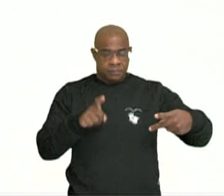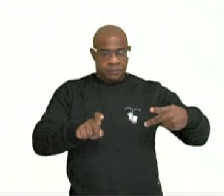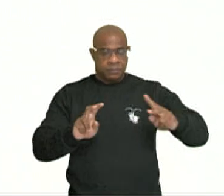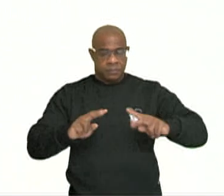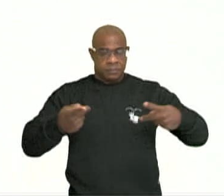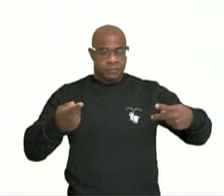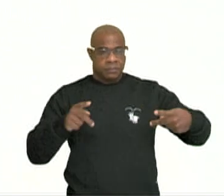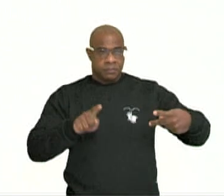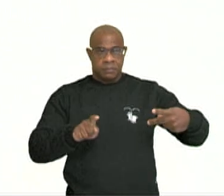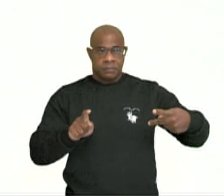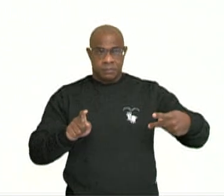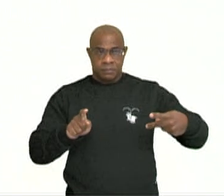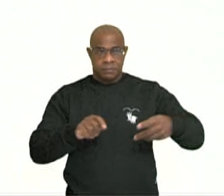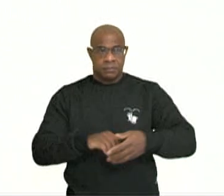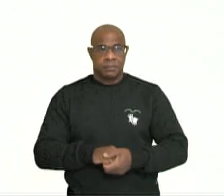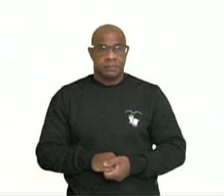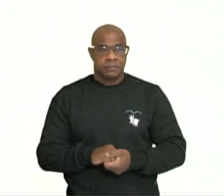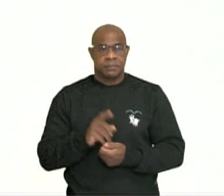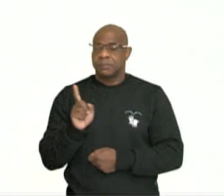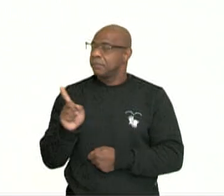endereço,